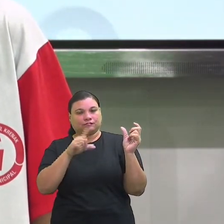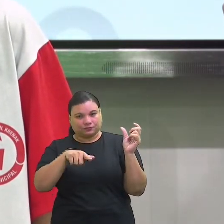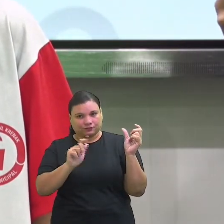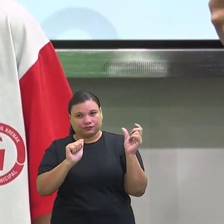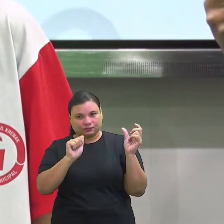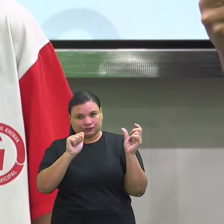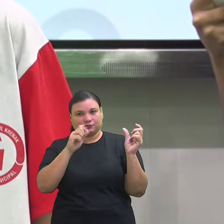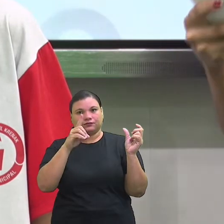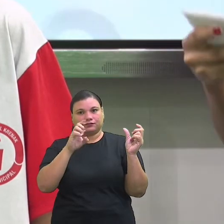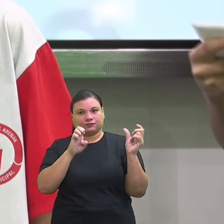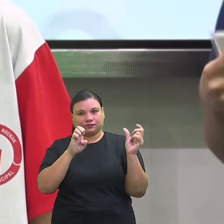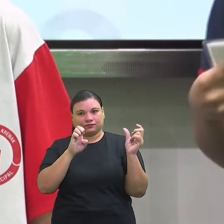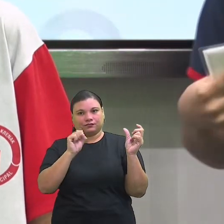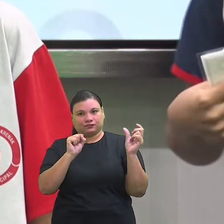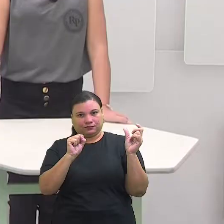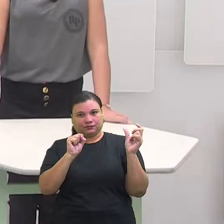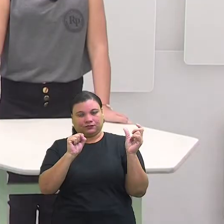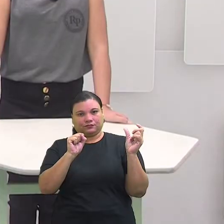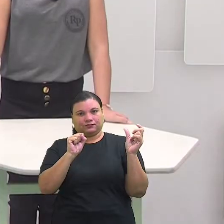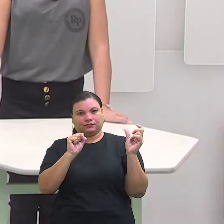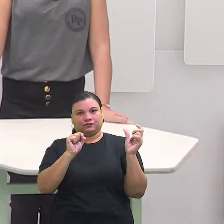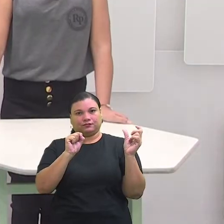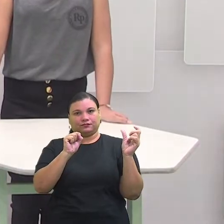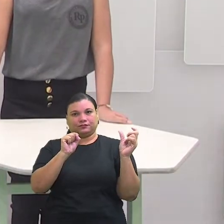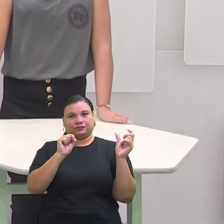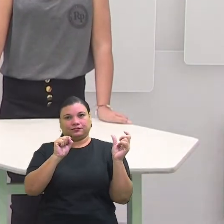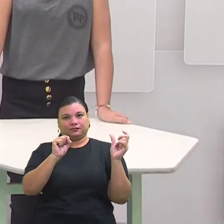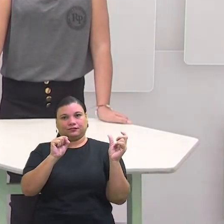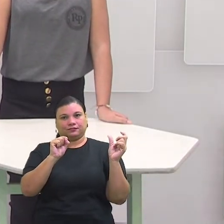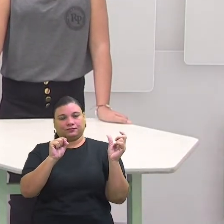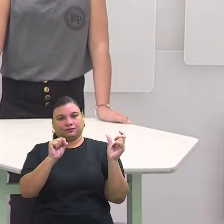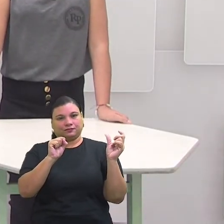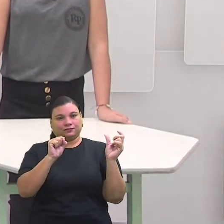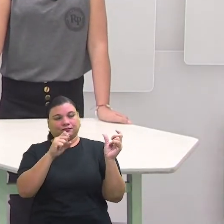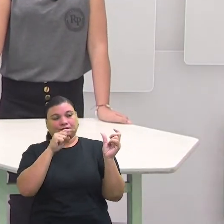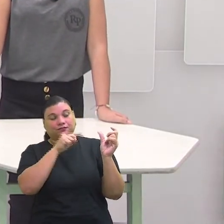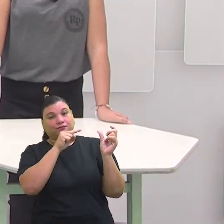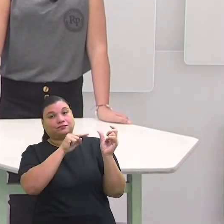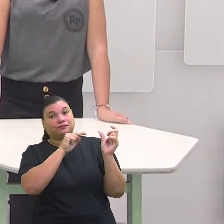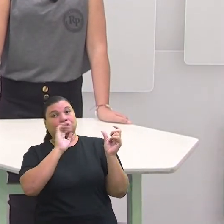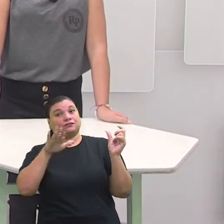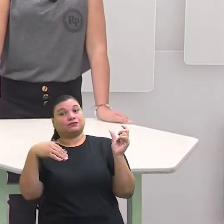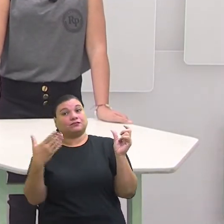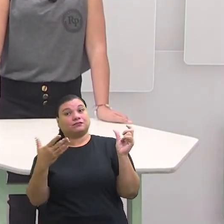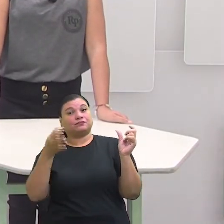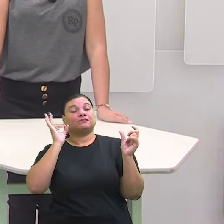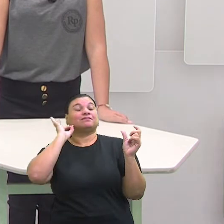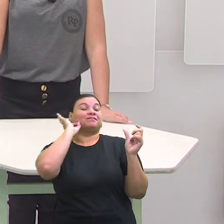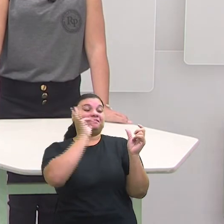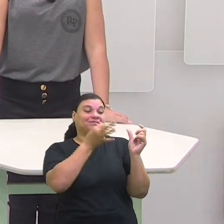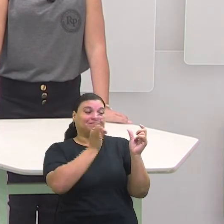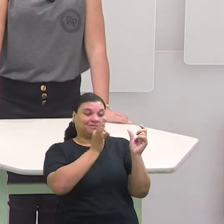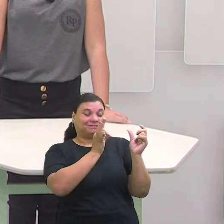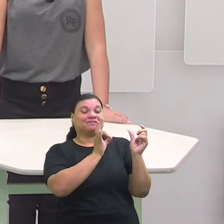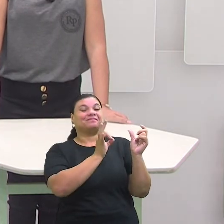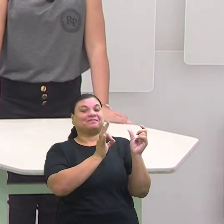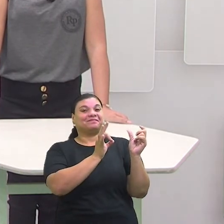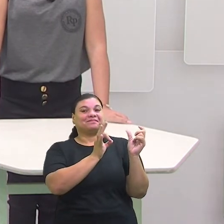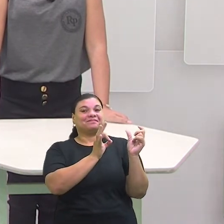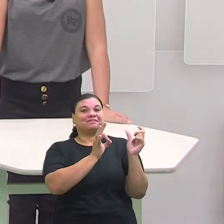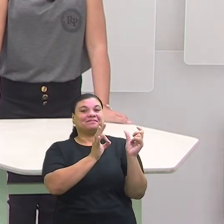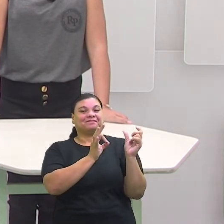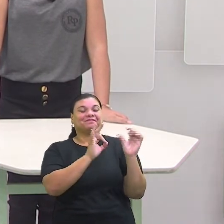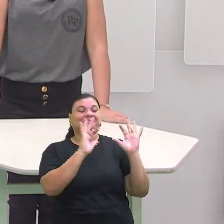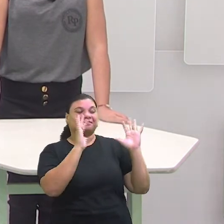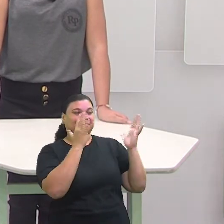P-O-N-T-I-A-G-U-D-A-S. Pontiagudas. Está certo disso? E a sua palavra está... correta. É isso aí.